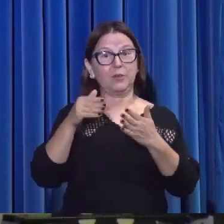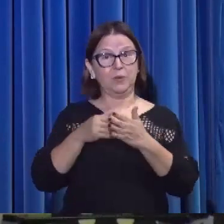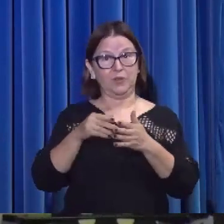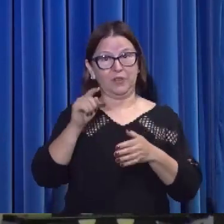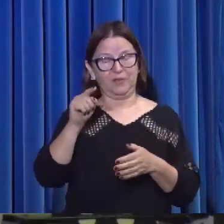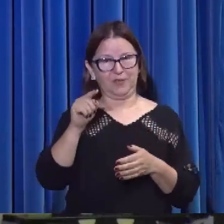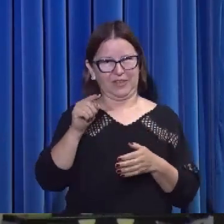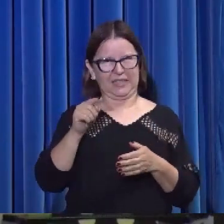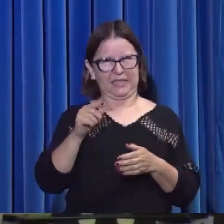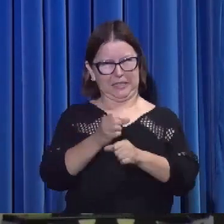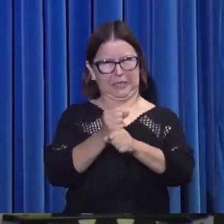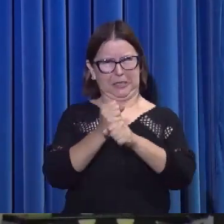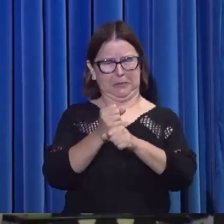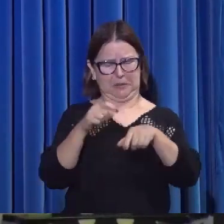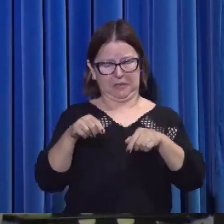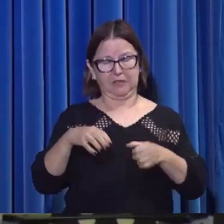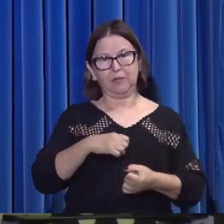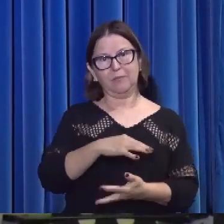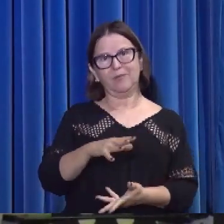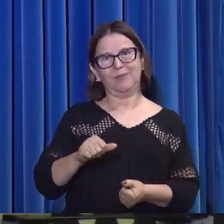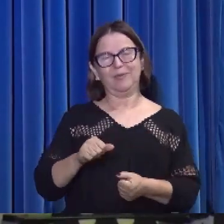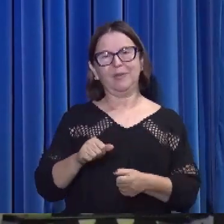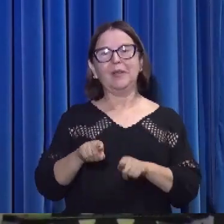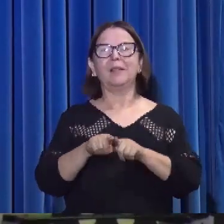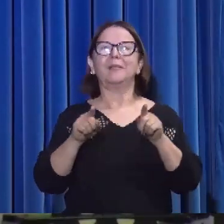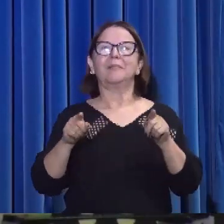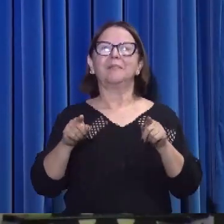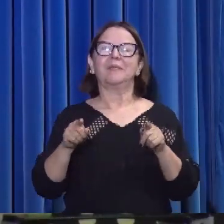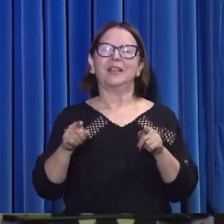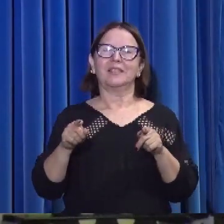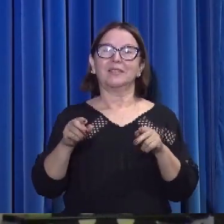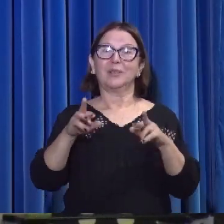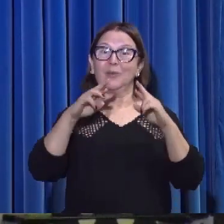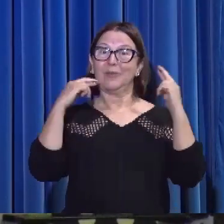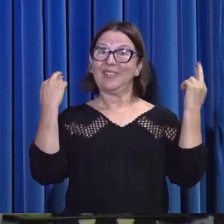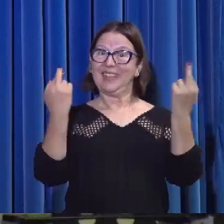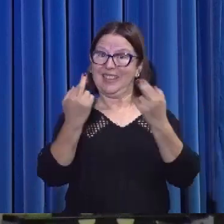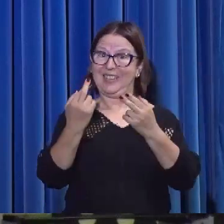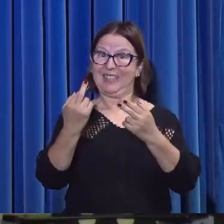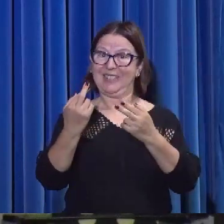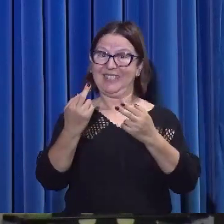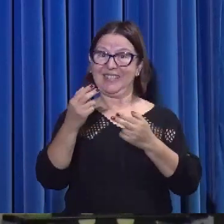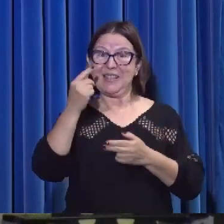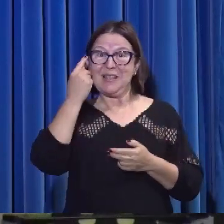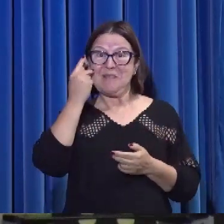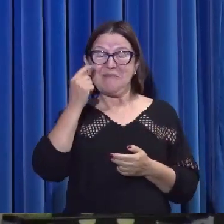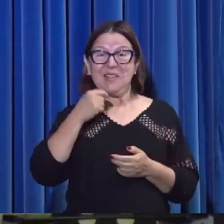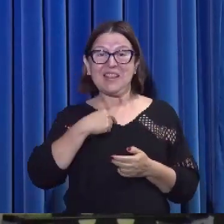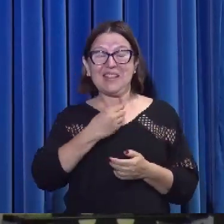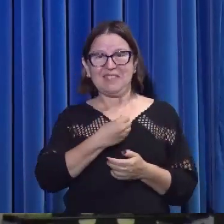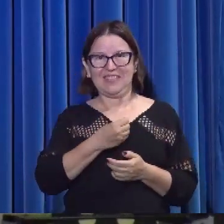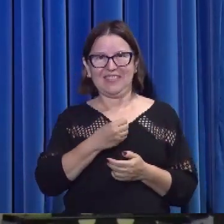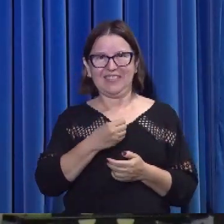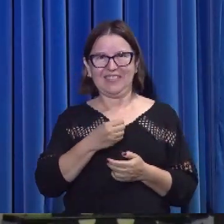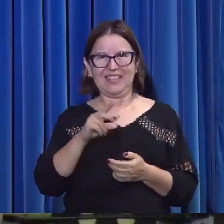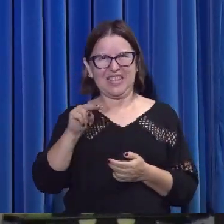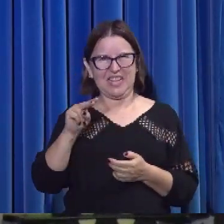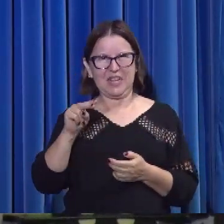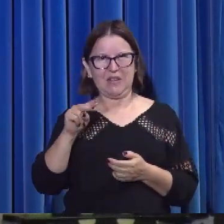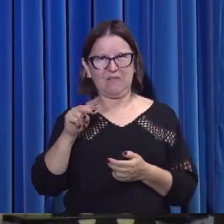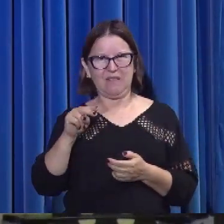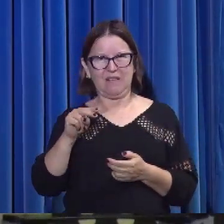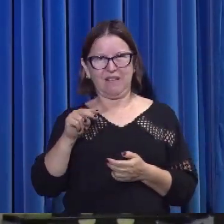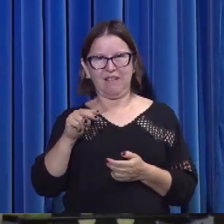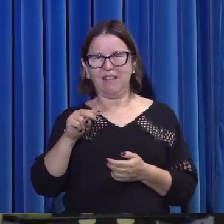mundo. Porém, o reino de que falo, para o qual eu vivo, é como o resto da água do mar. O